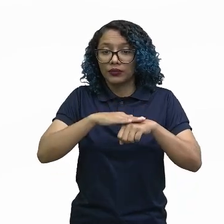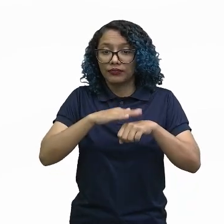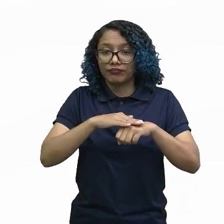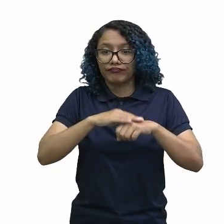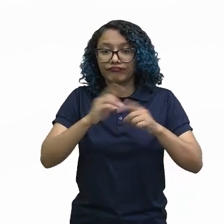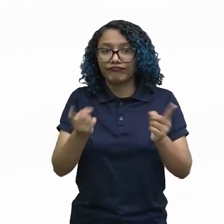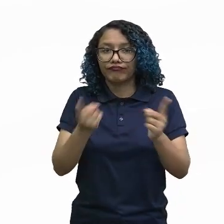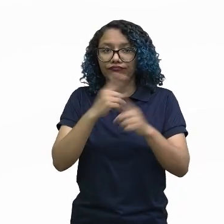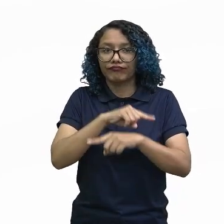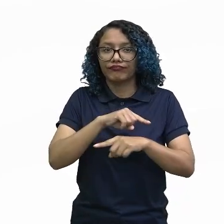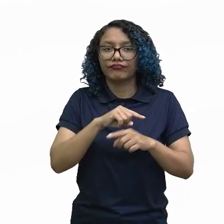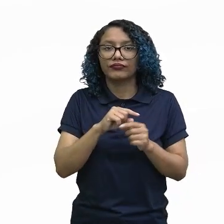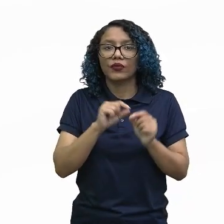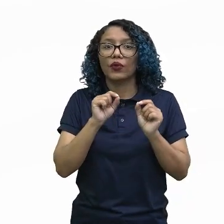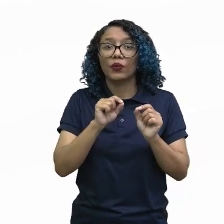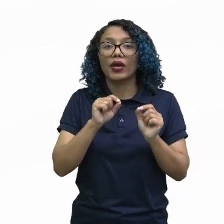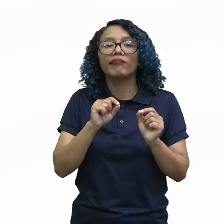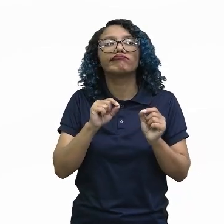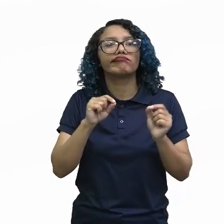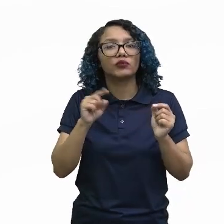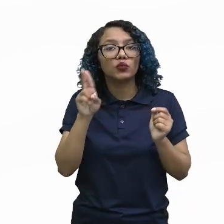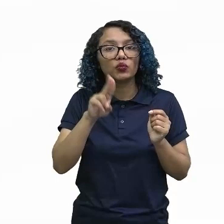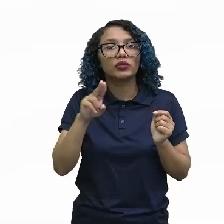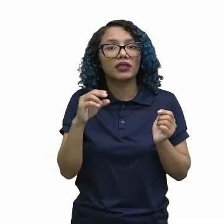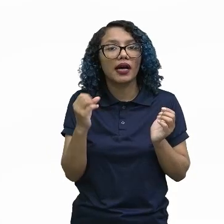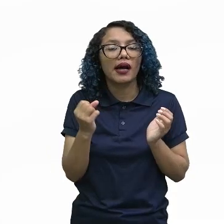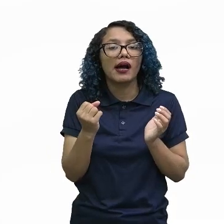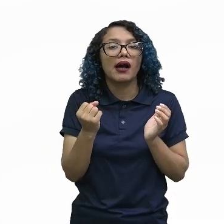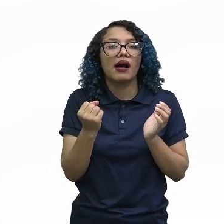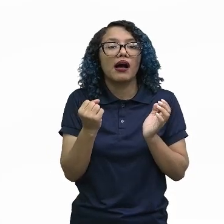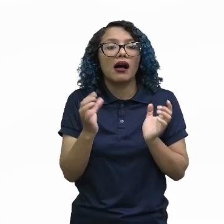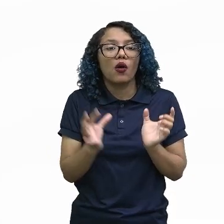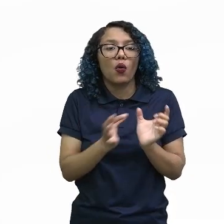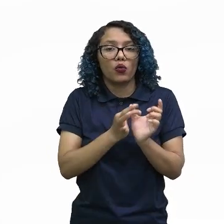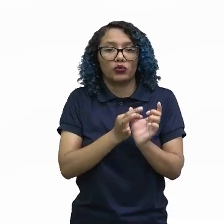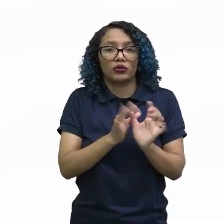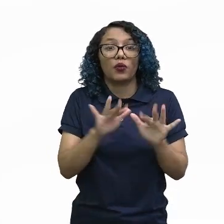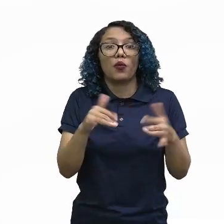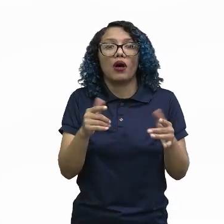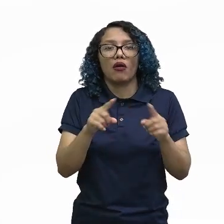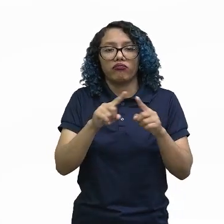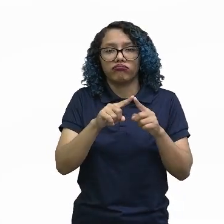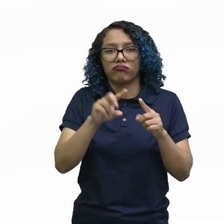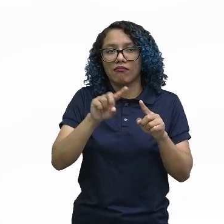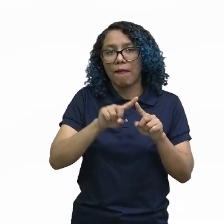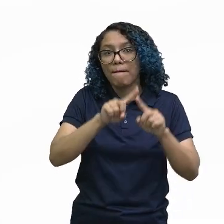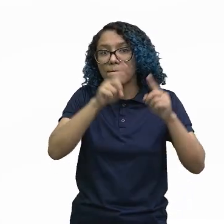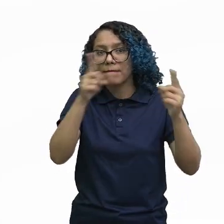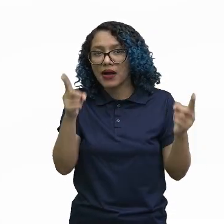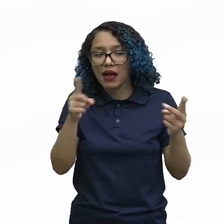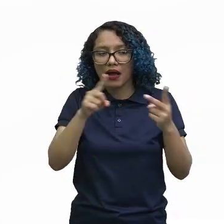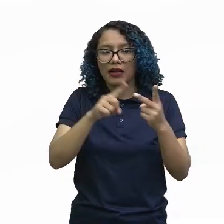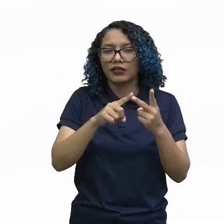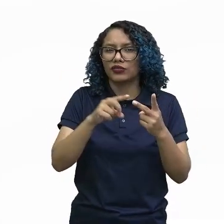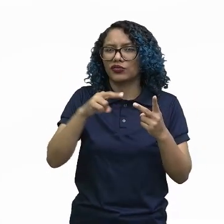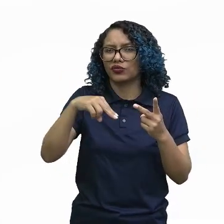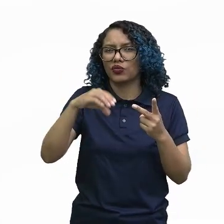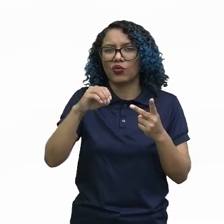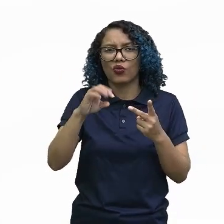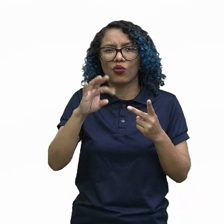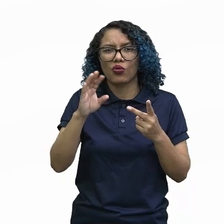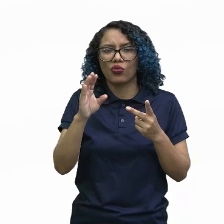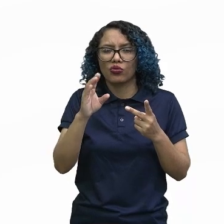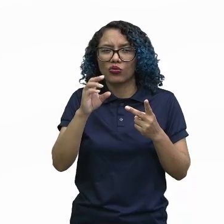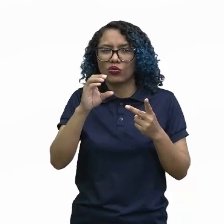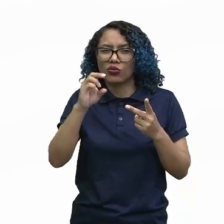são marcadas pelas conjunções. E quais são essas conjunções? É o mas, porém, contudo, no entanto,